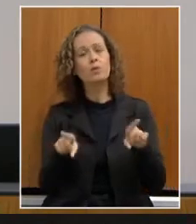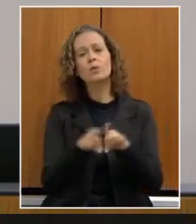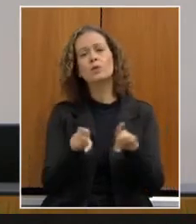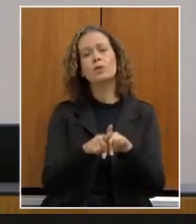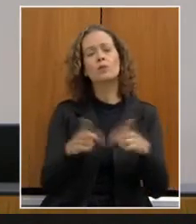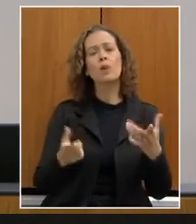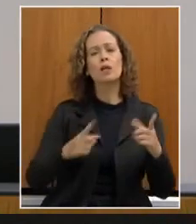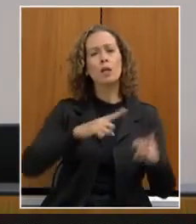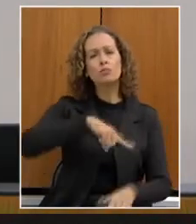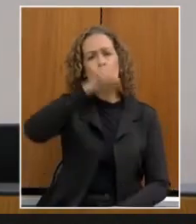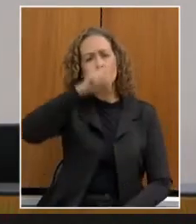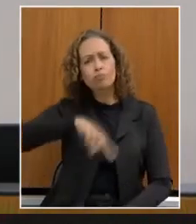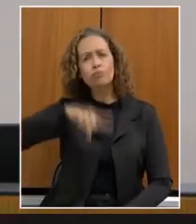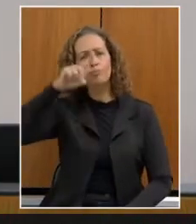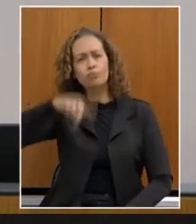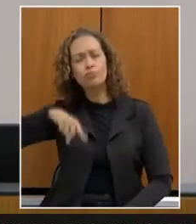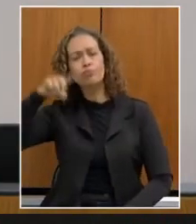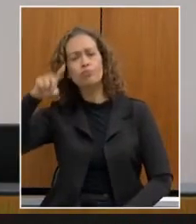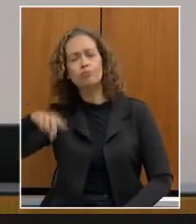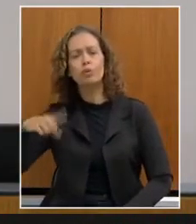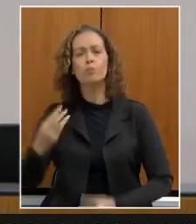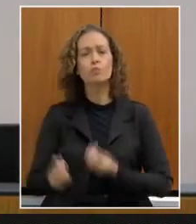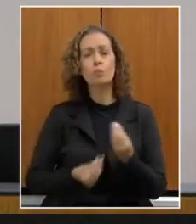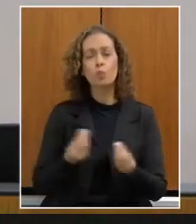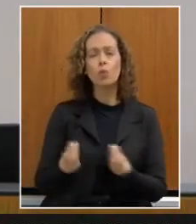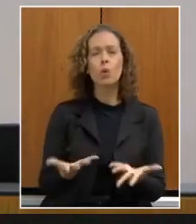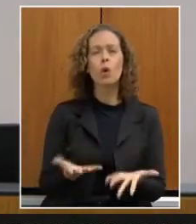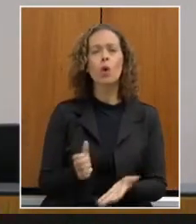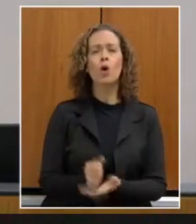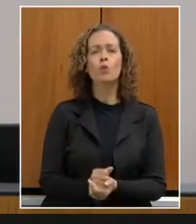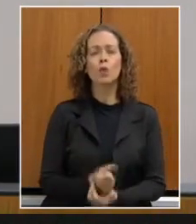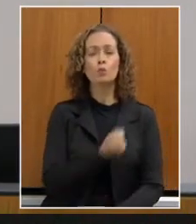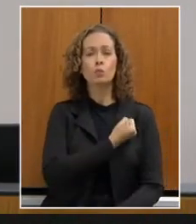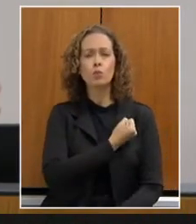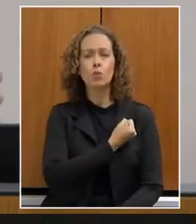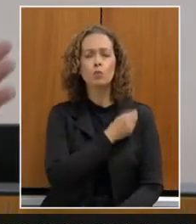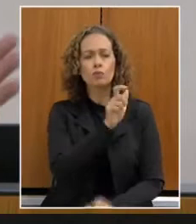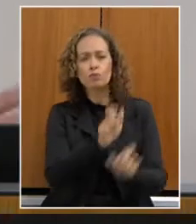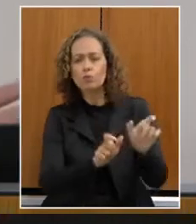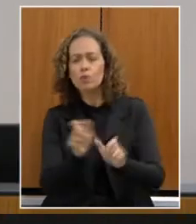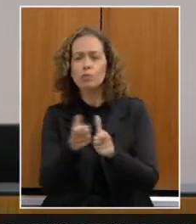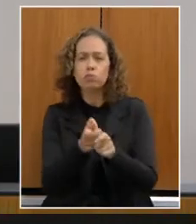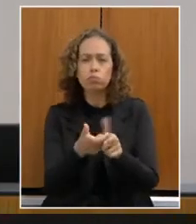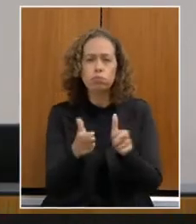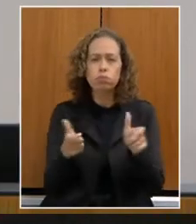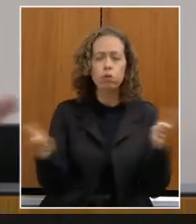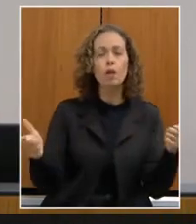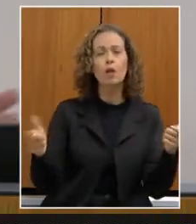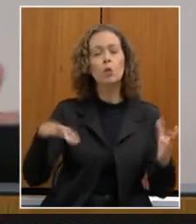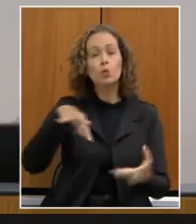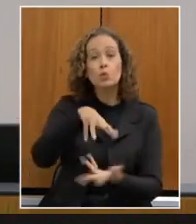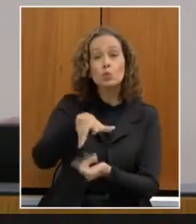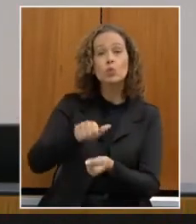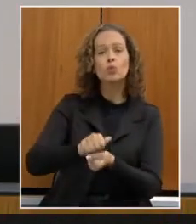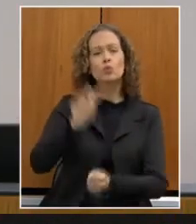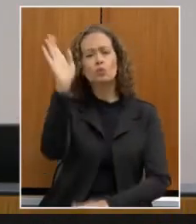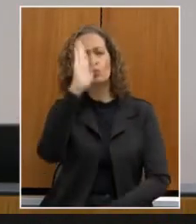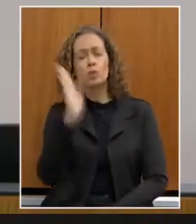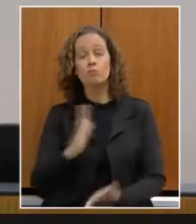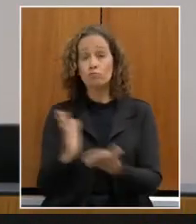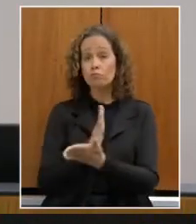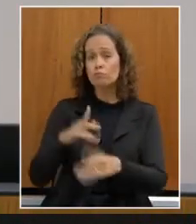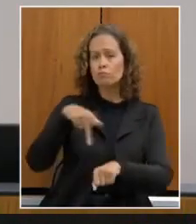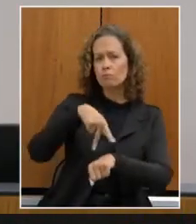os gráficos, do aumento do número de casos que está acontecendo no mundo, no Brasil. Alguns países conseguiram já